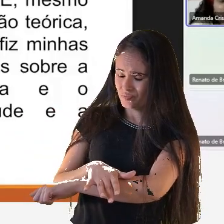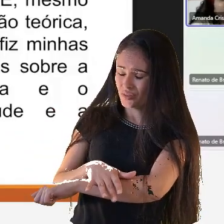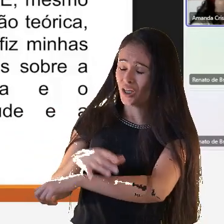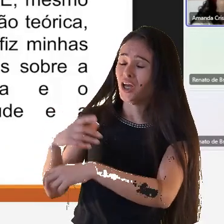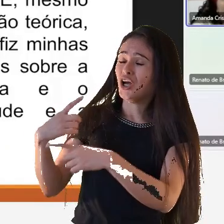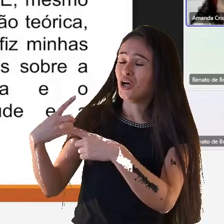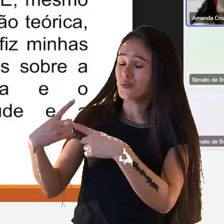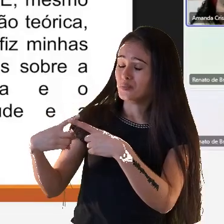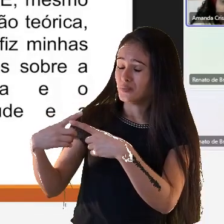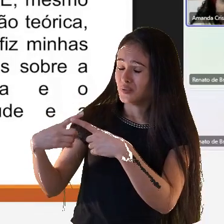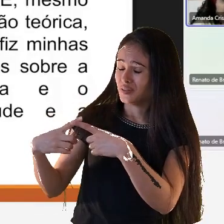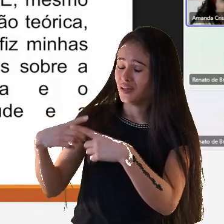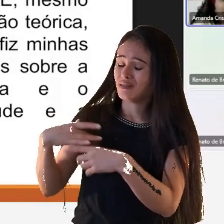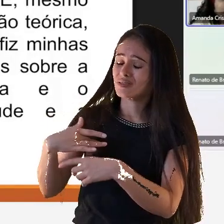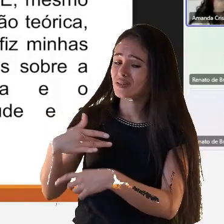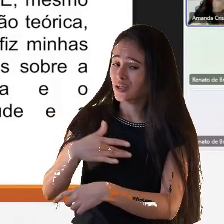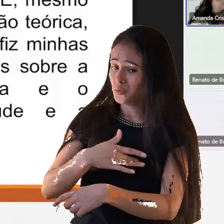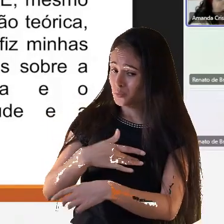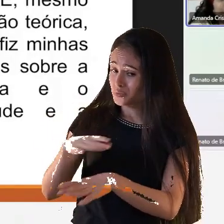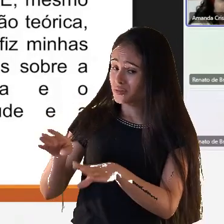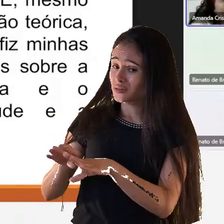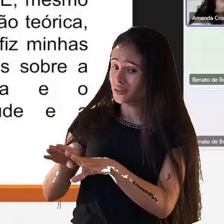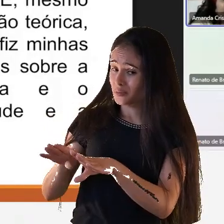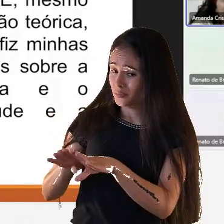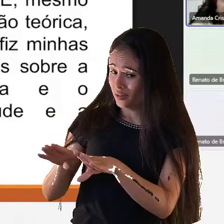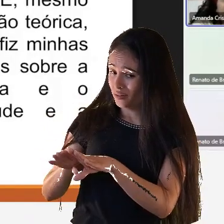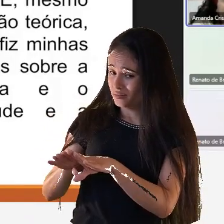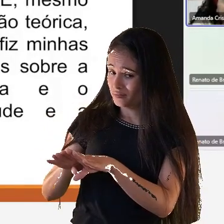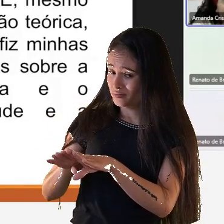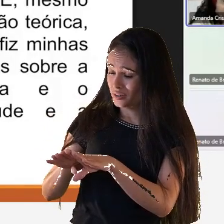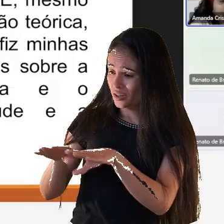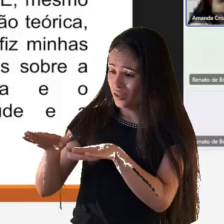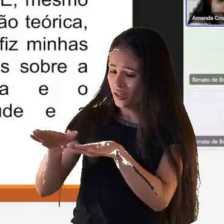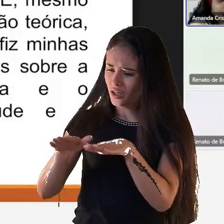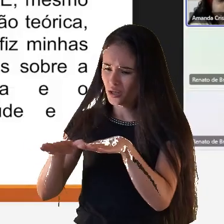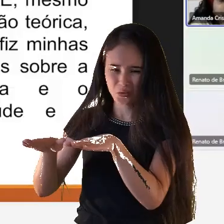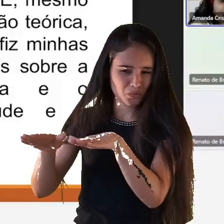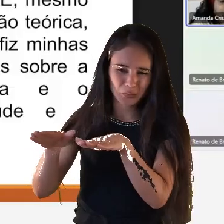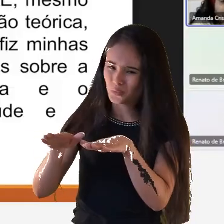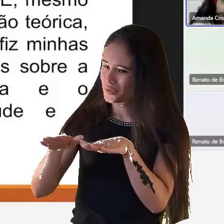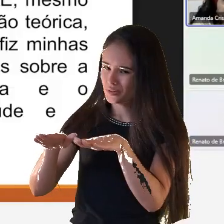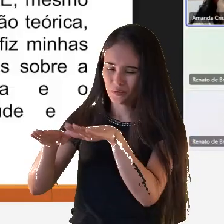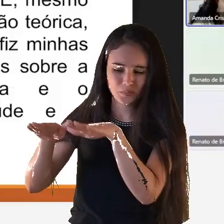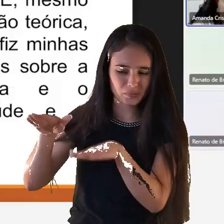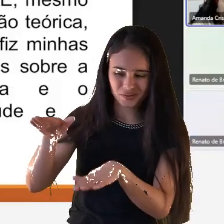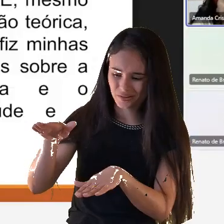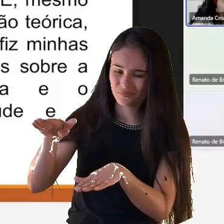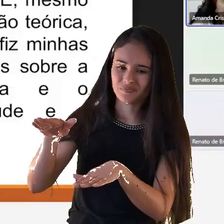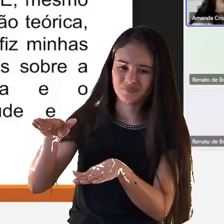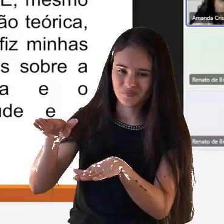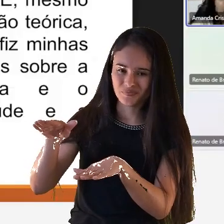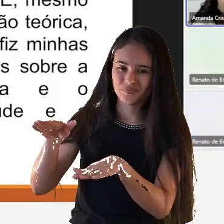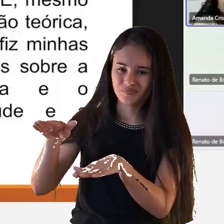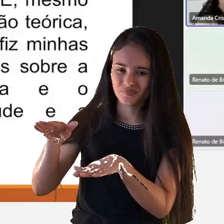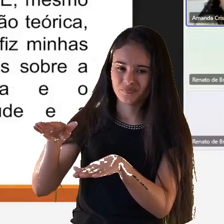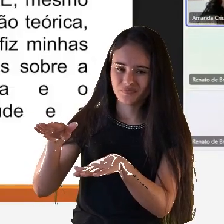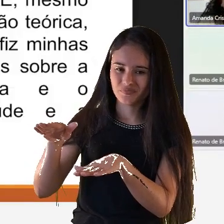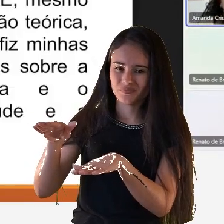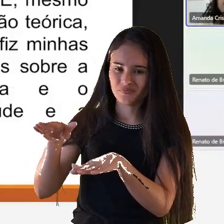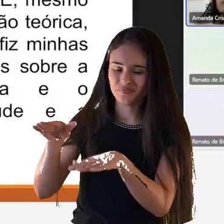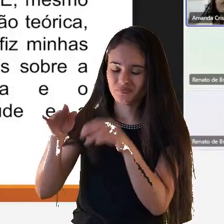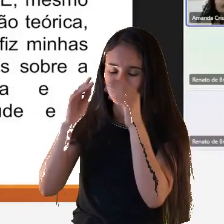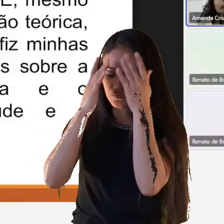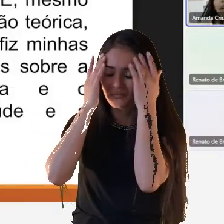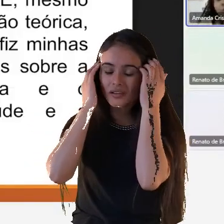a política também na minha casa, né? A minha mãe sempre foi sindicalizada, né? Ela nunca